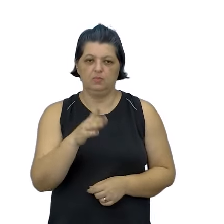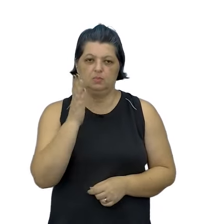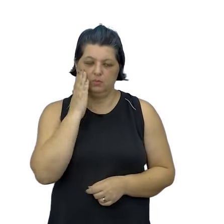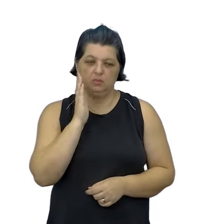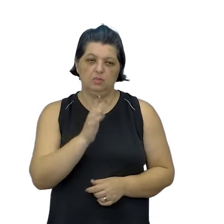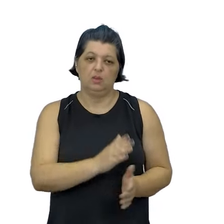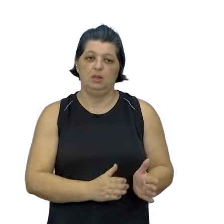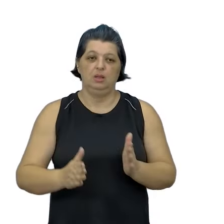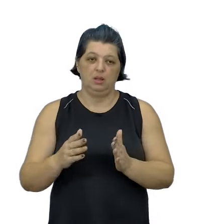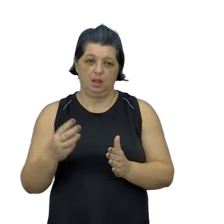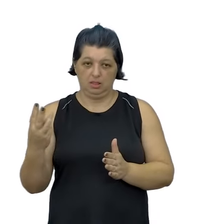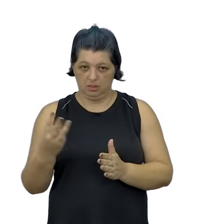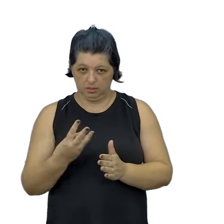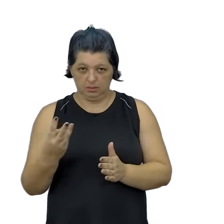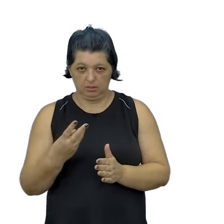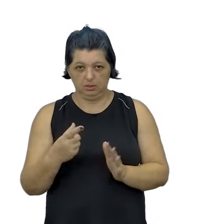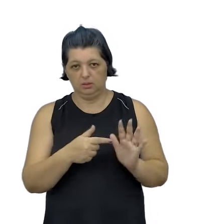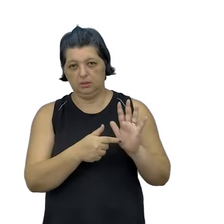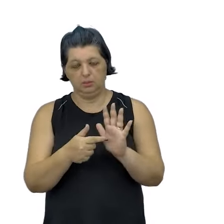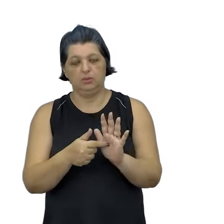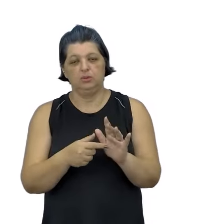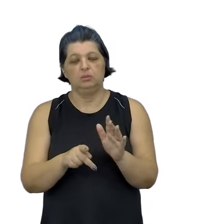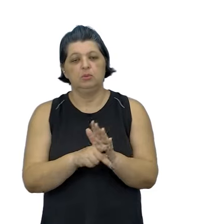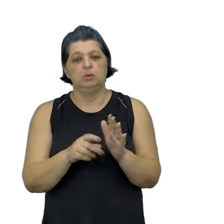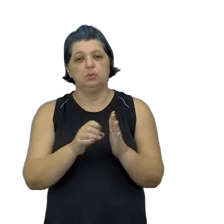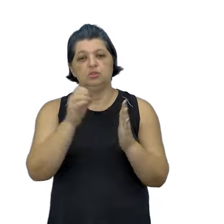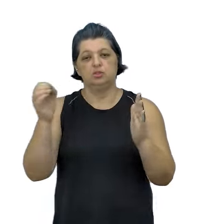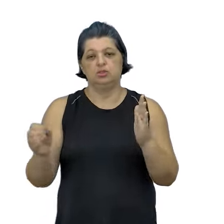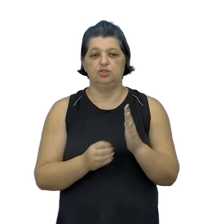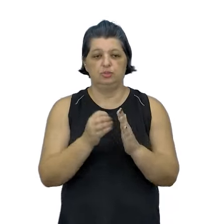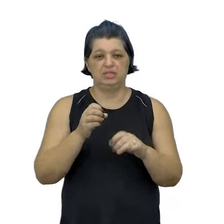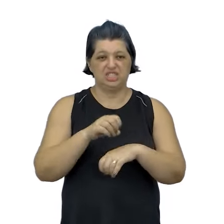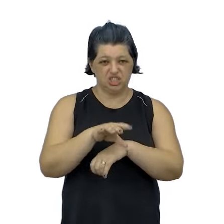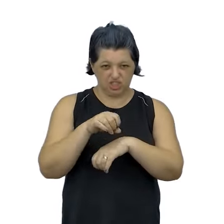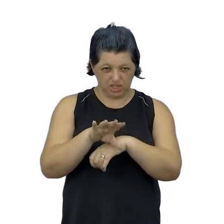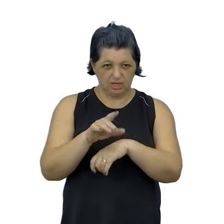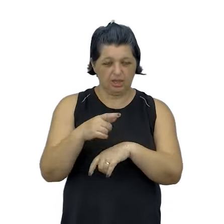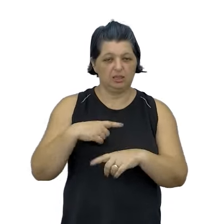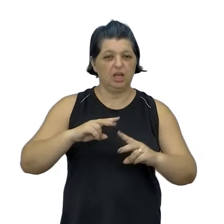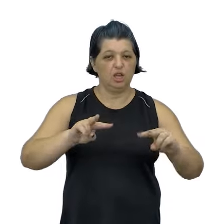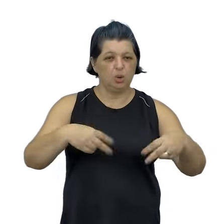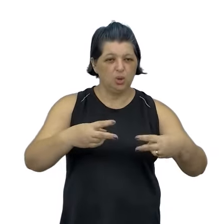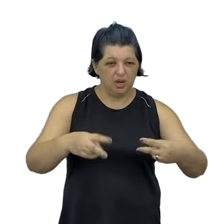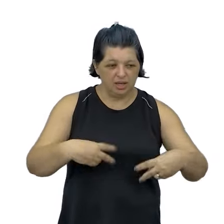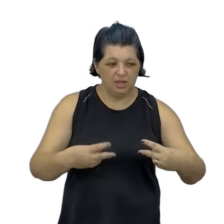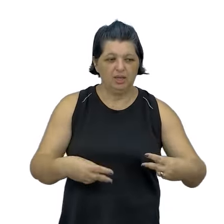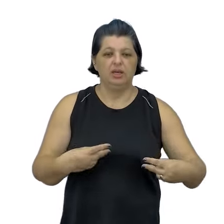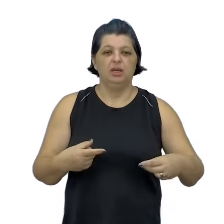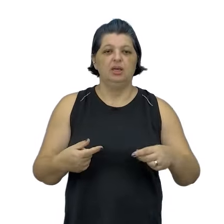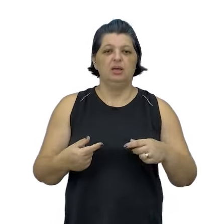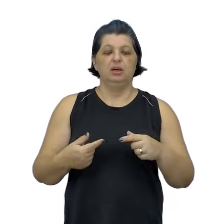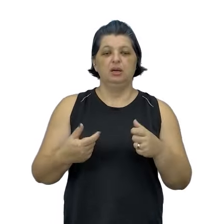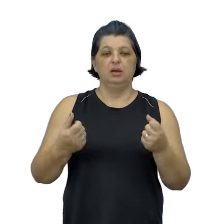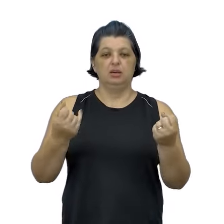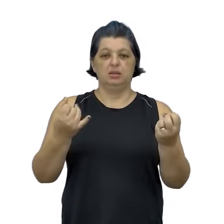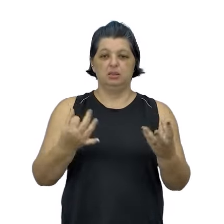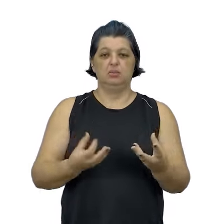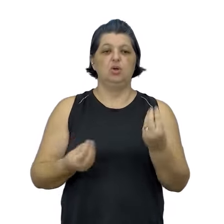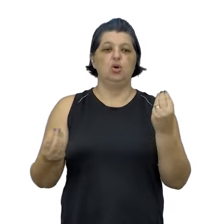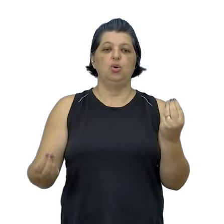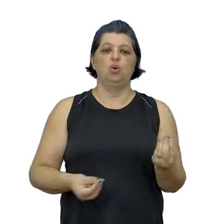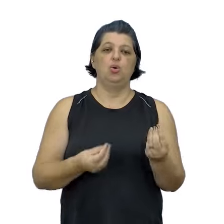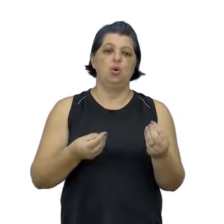essa terceira etapa, indicando o centro de mídias, também tem lá, né, tem esse link que orienta, né, os estudantes como